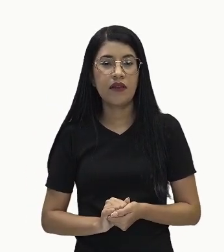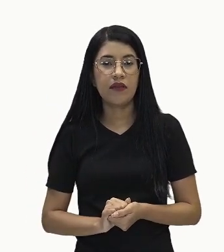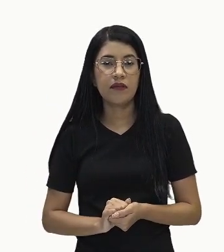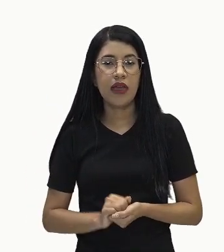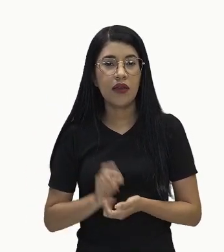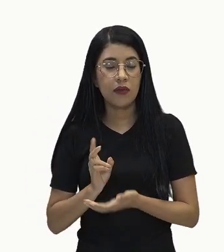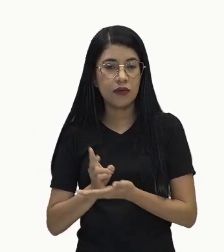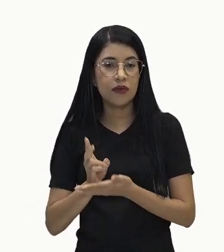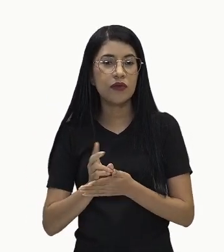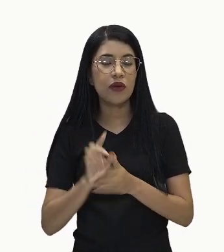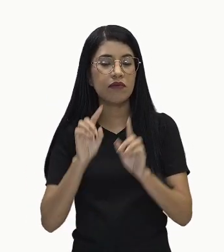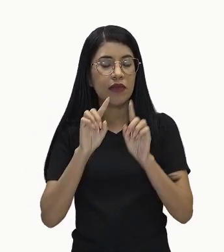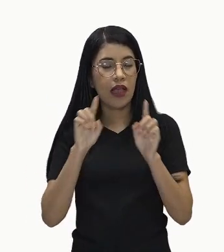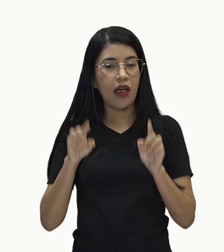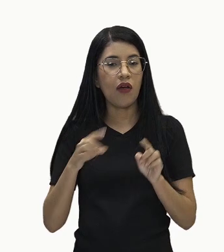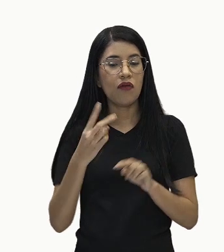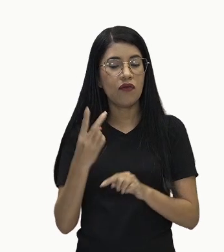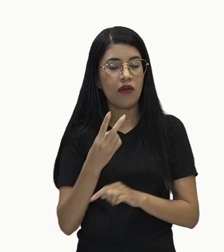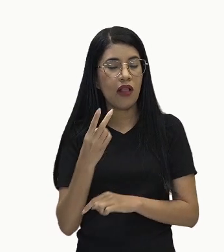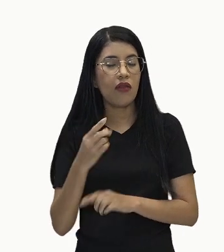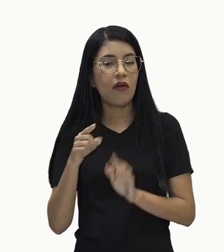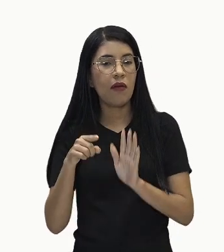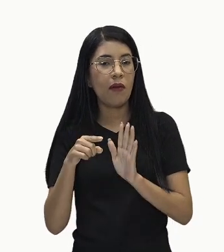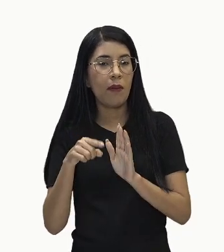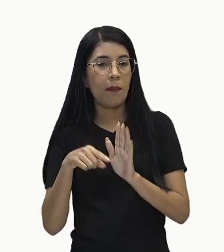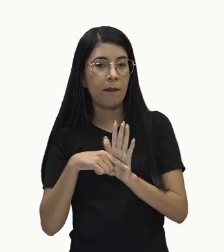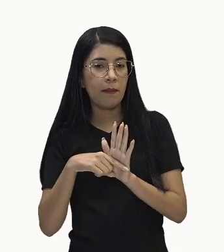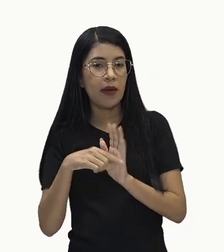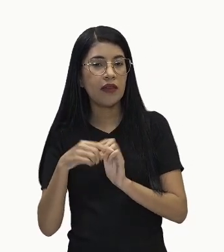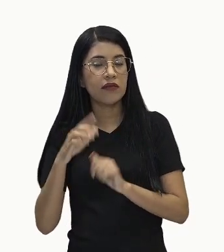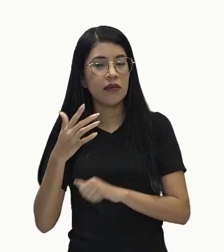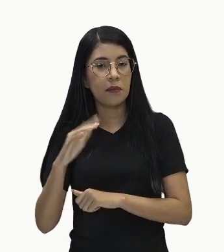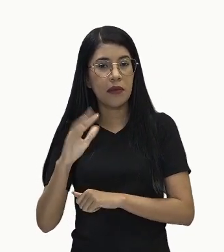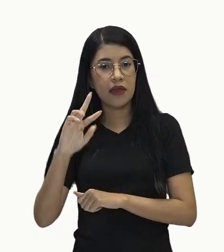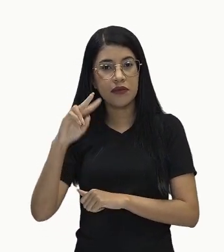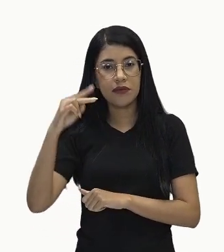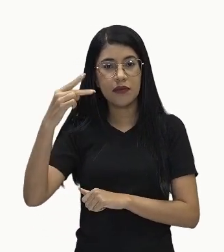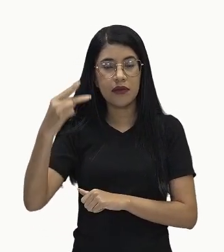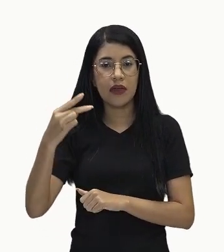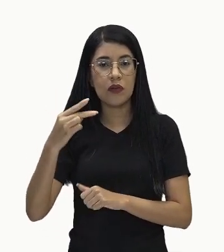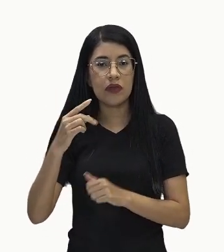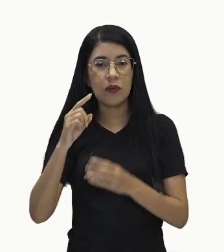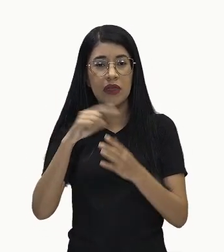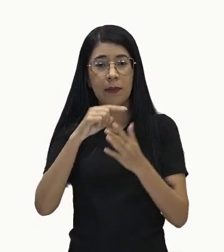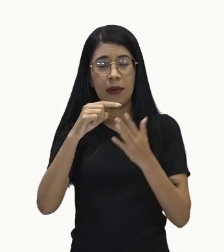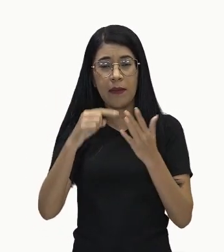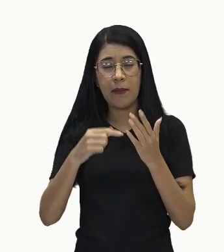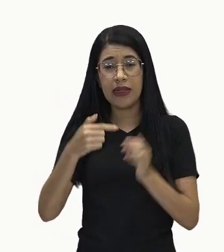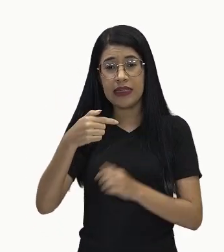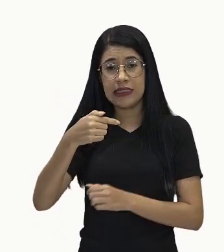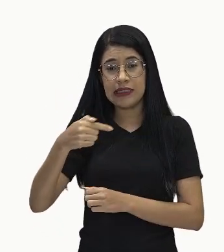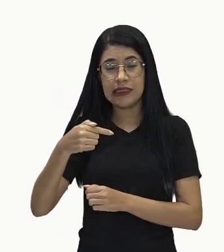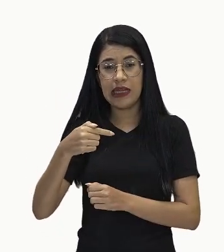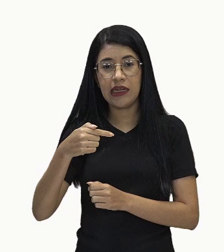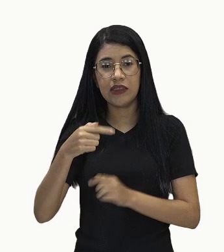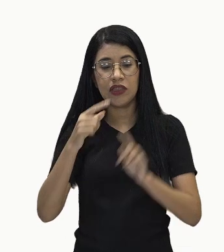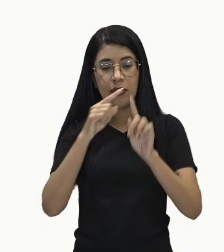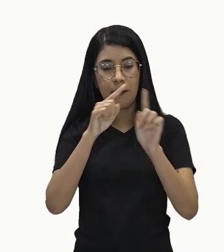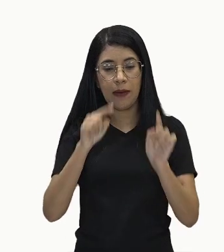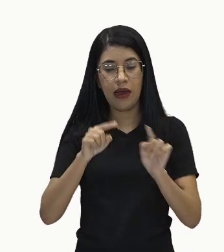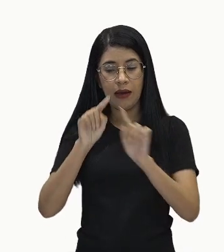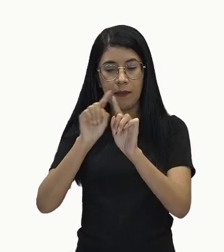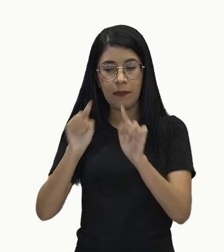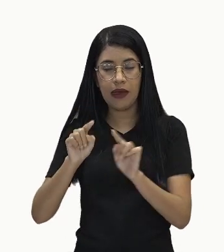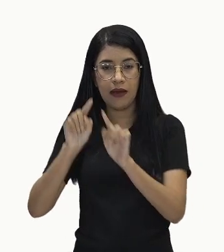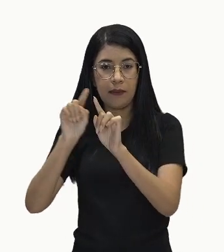menos a média ao quadrado. O valor menos a média ao quadrado. E tudo isso vai